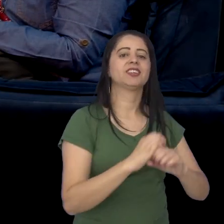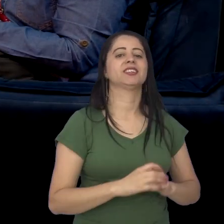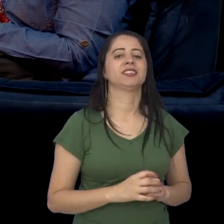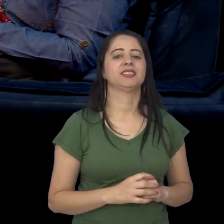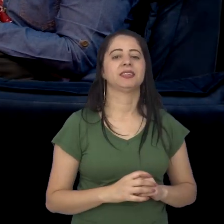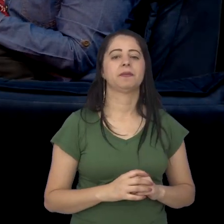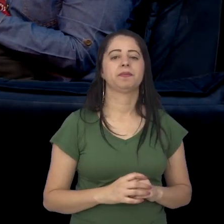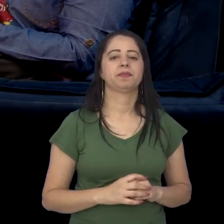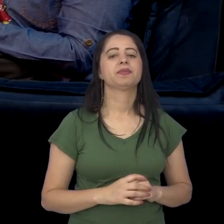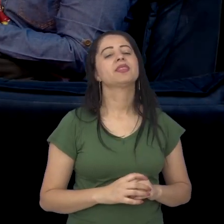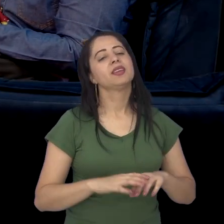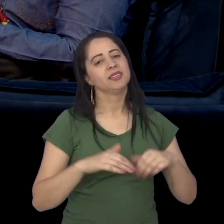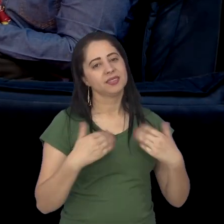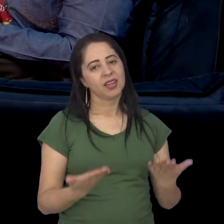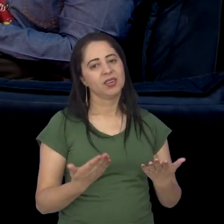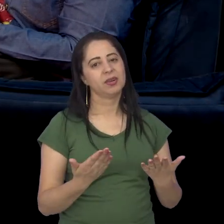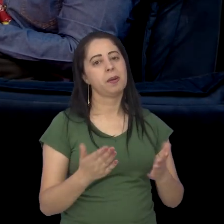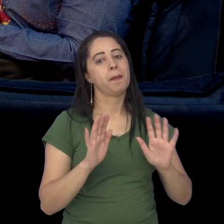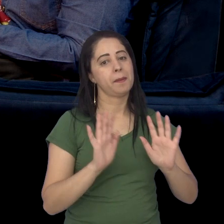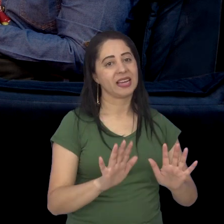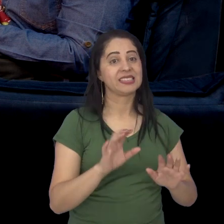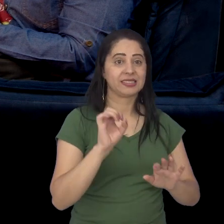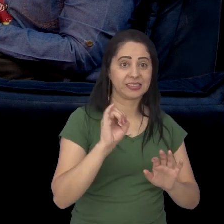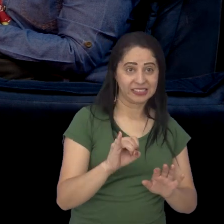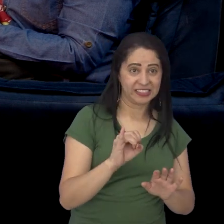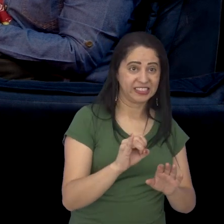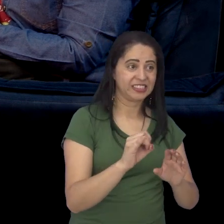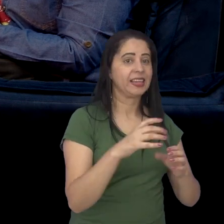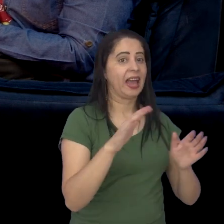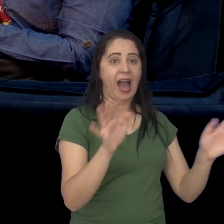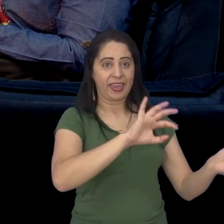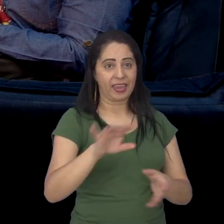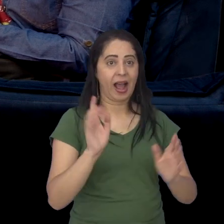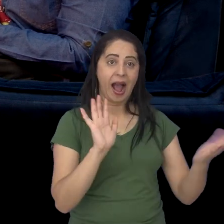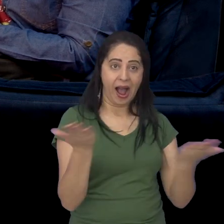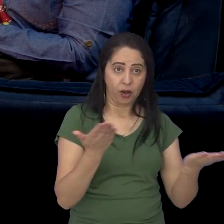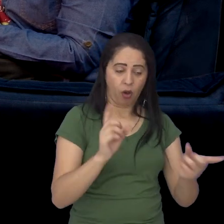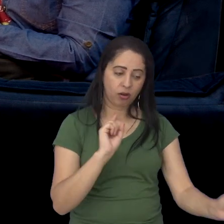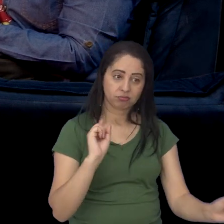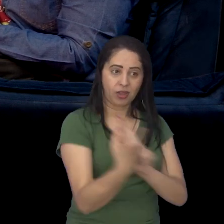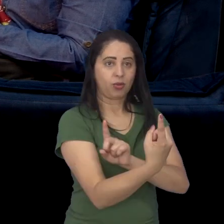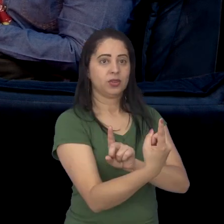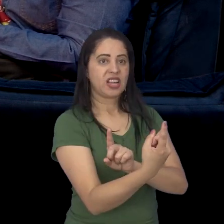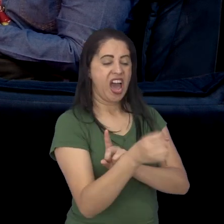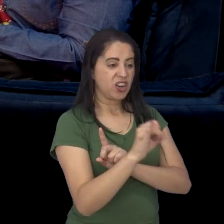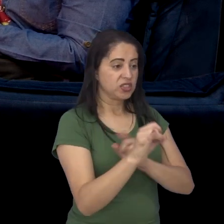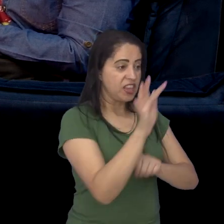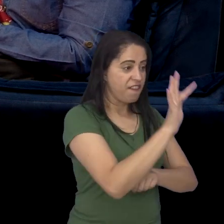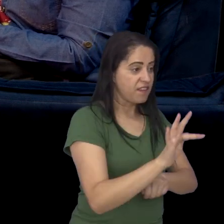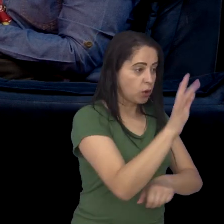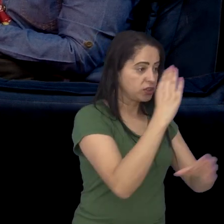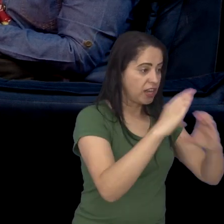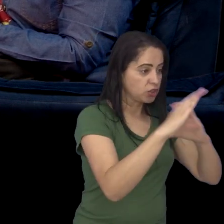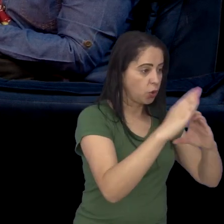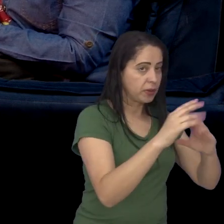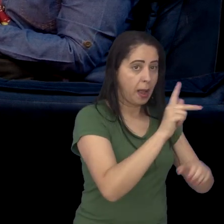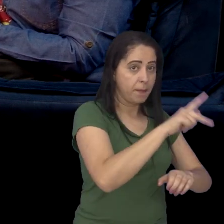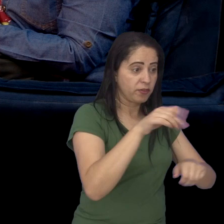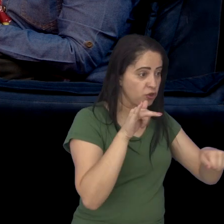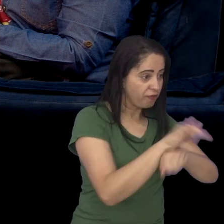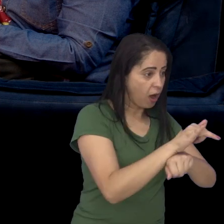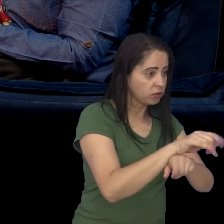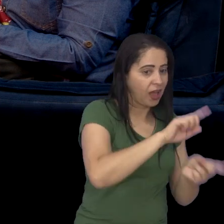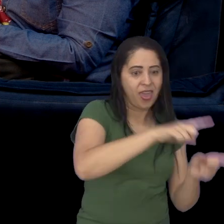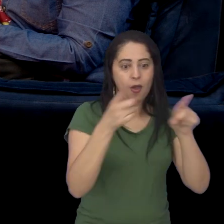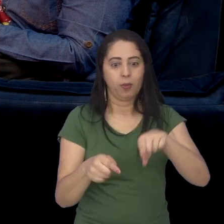garantida. Meu Deus. Aí, como eu tinha feito amigos na engenharia, eu fazia o contrário, né? Quando faltava professor na comunicação, eu ia visitar o pessoal da engenharia.